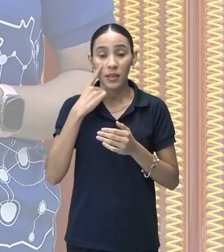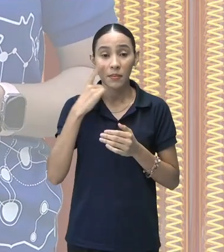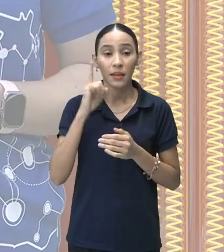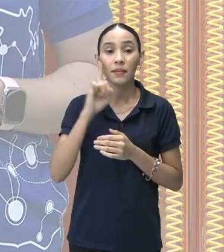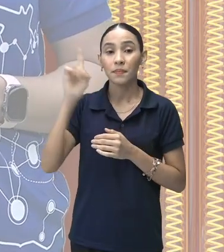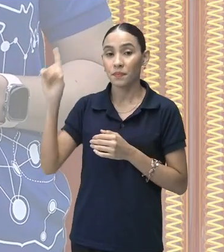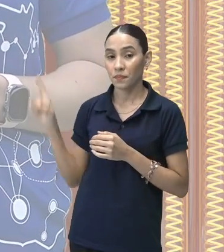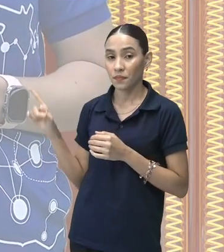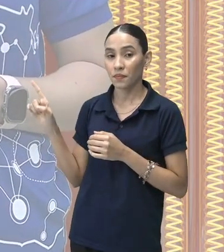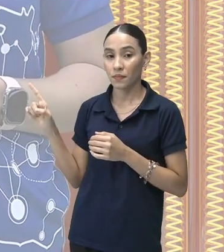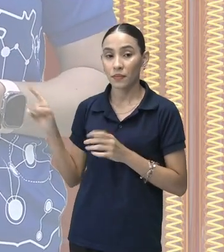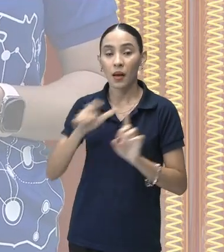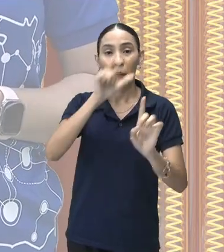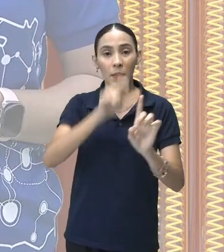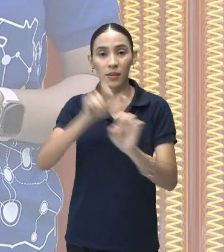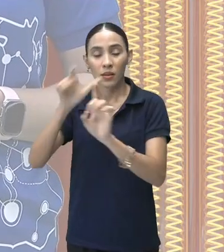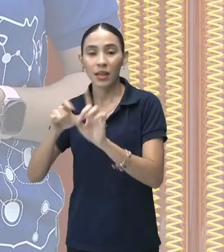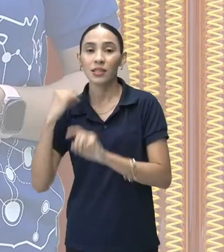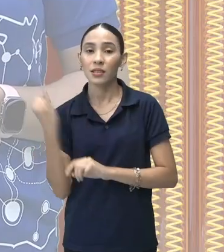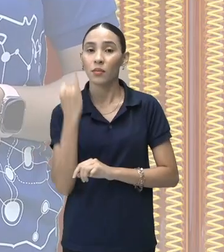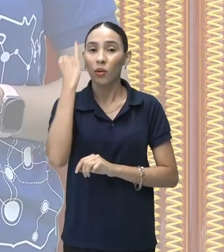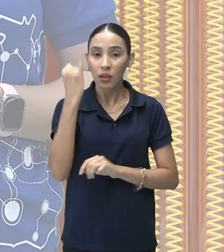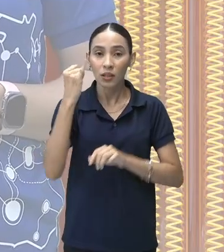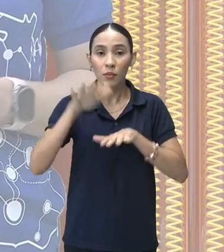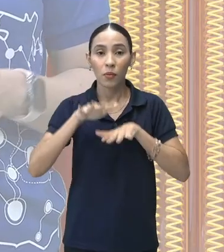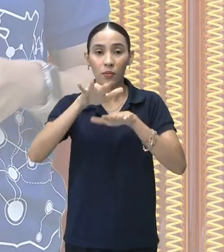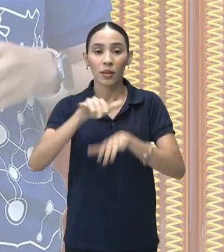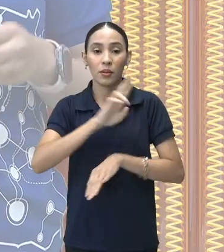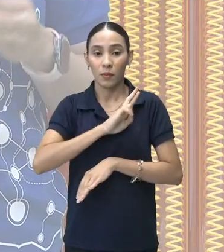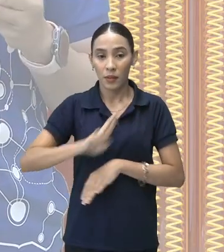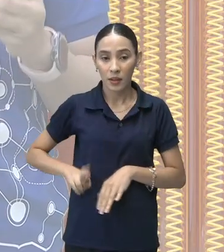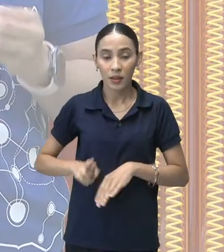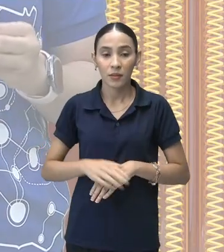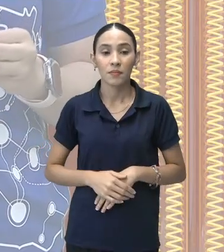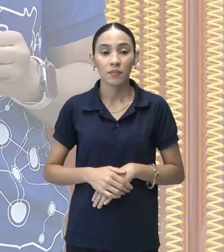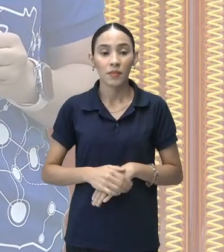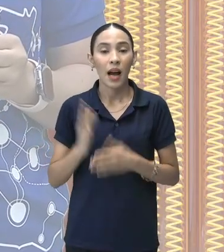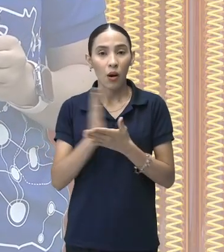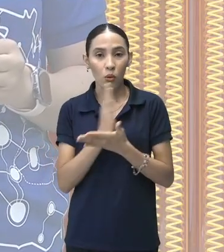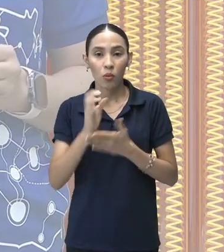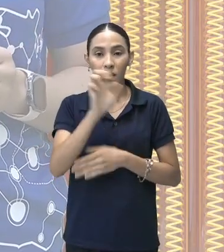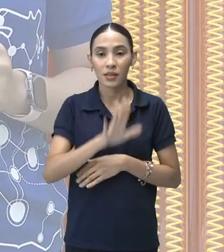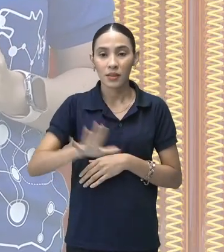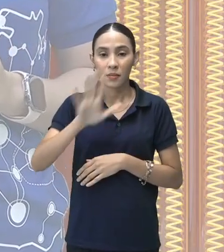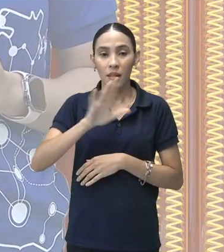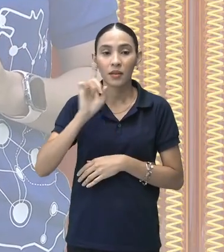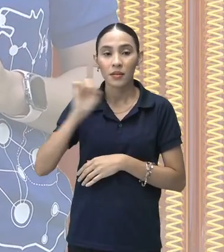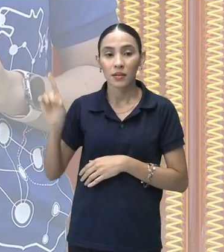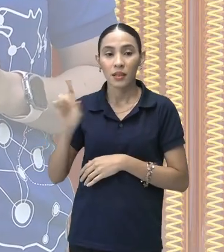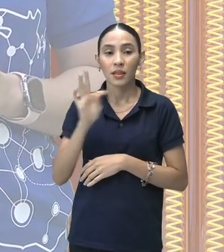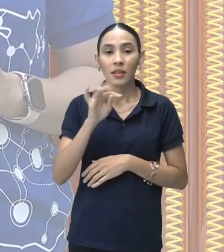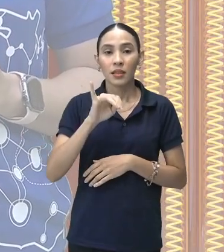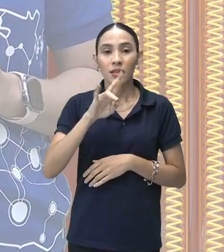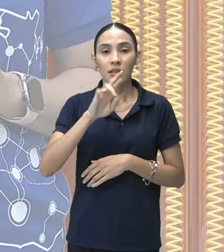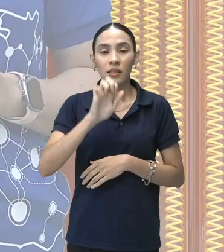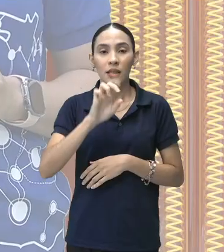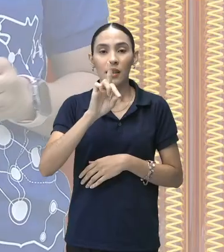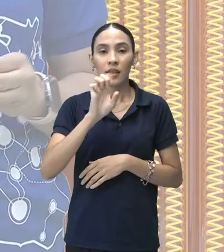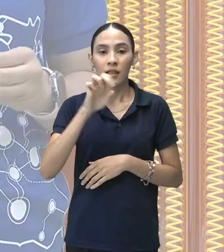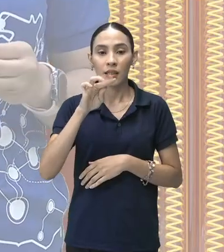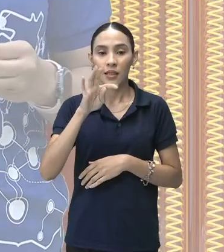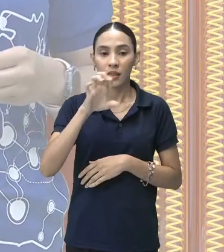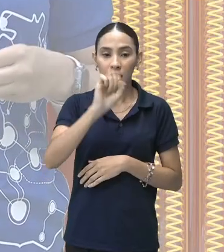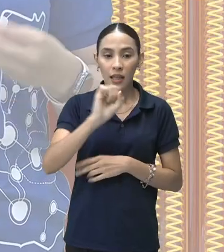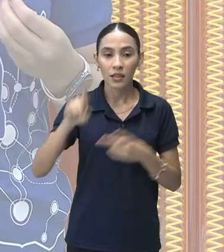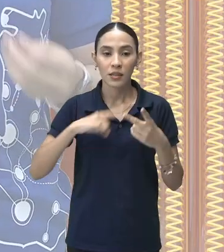observar agora personagens importantes do movimento republicano. Trouxemos aqui algumas imagens: Tiradentes, né, Quintino